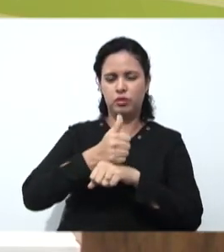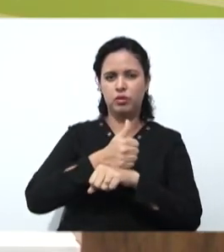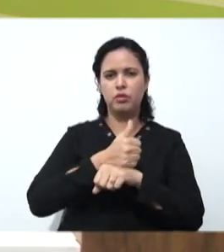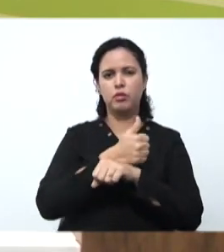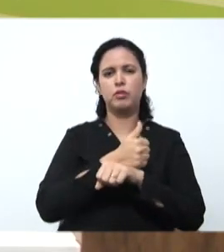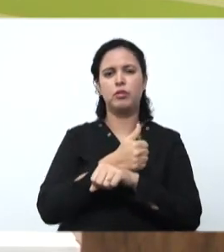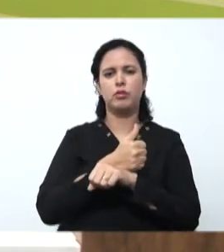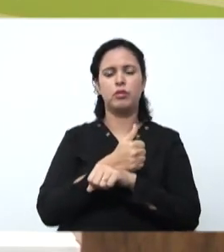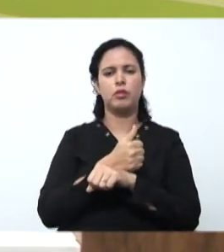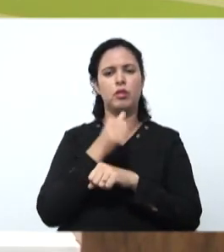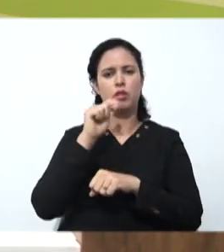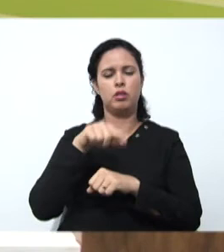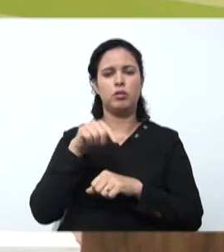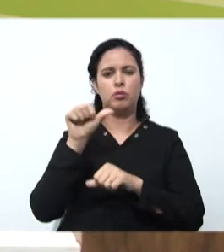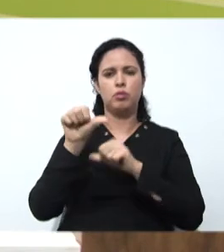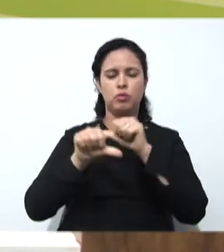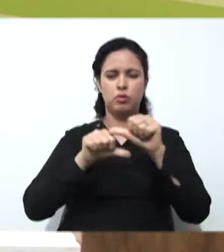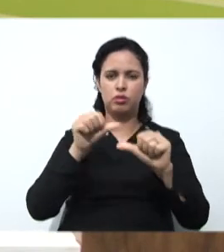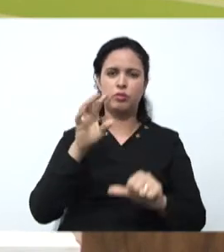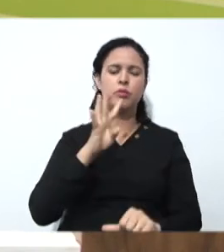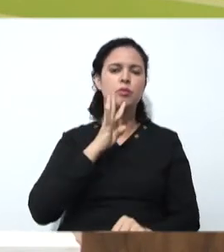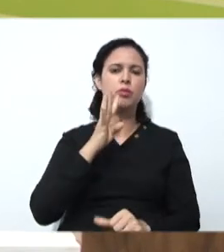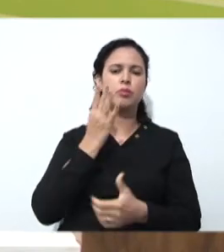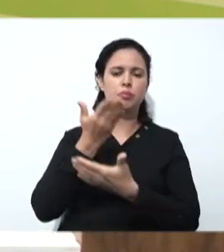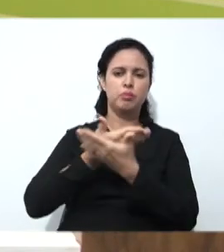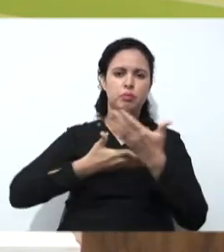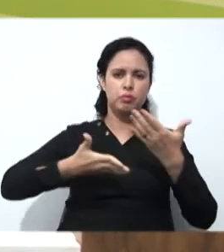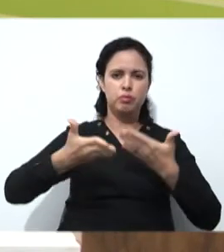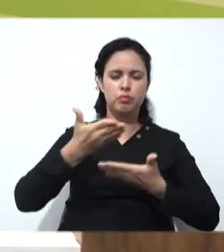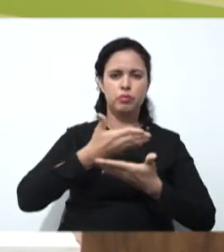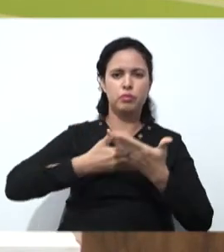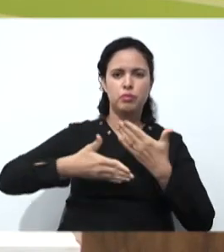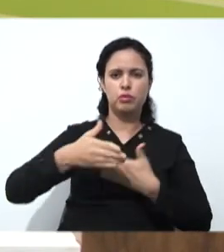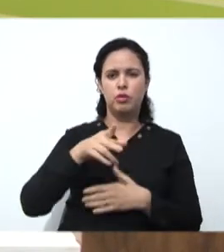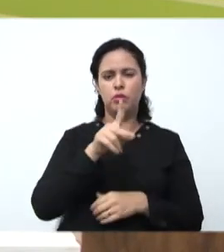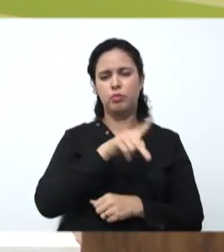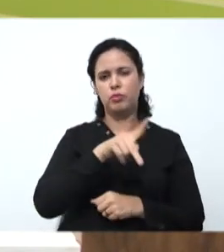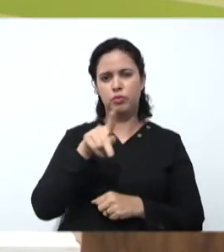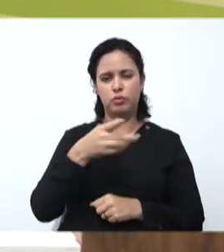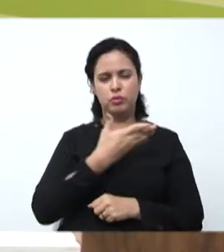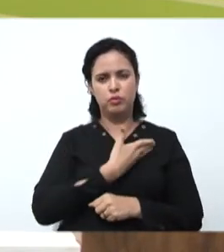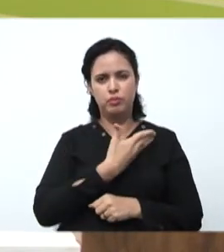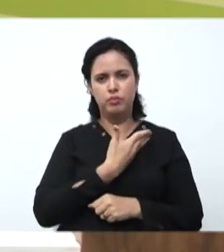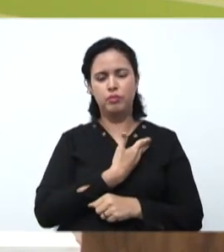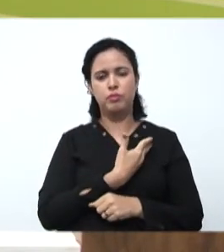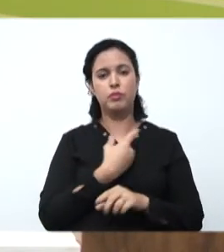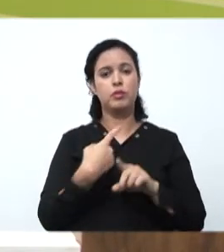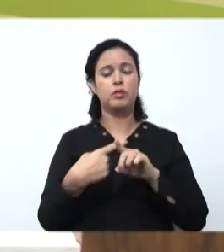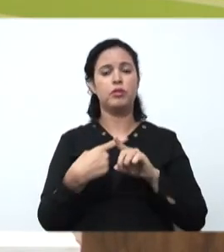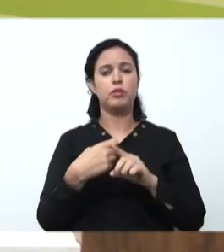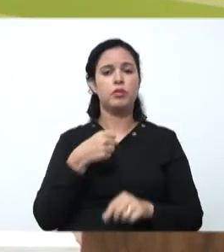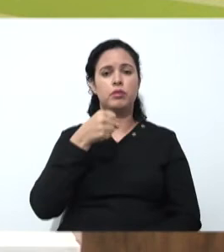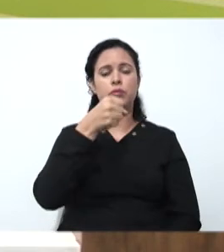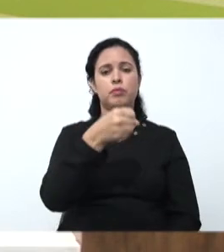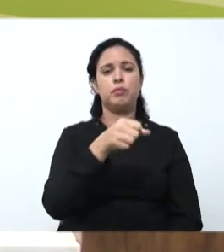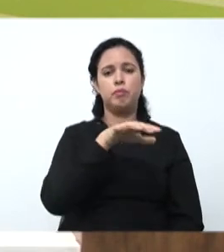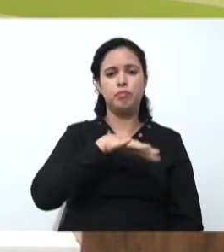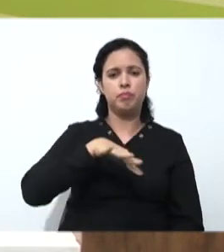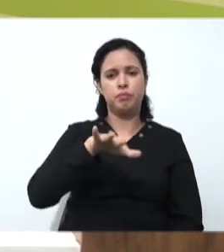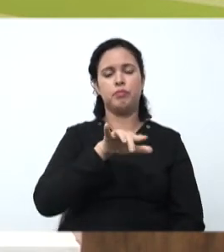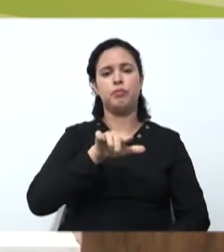aqui trocando conhecimentos, né, com os professores, com os colegas, e que vão se lançar no mercado de